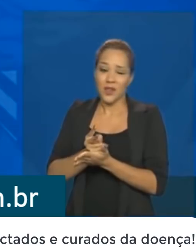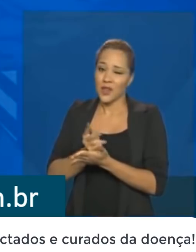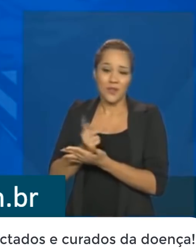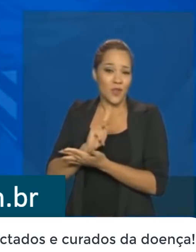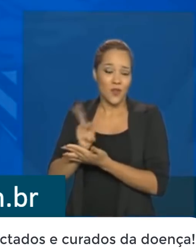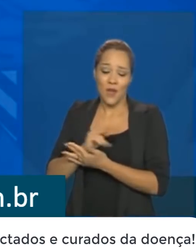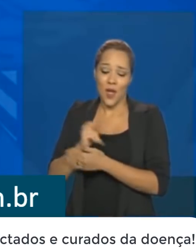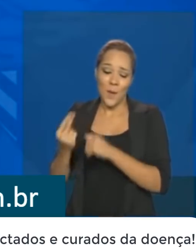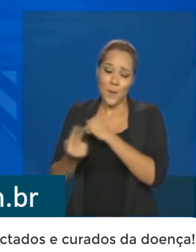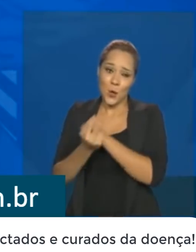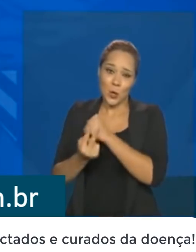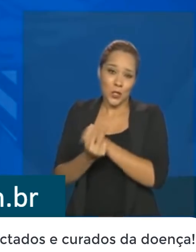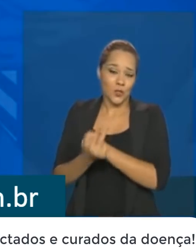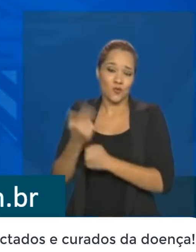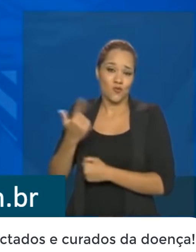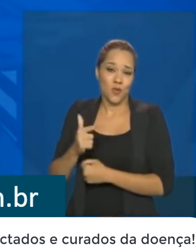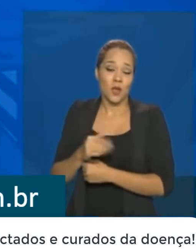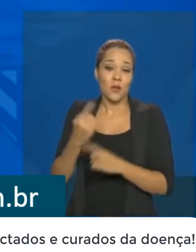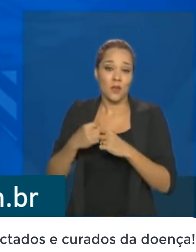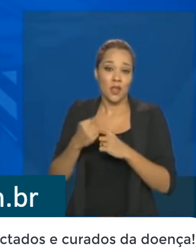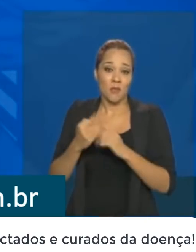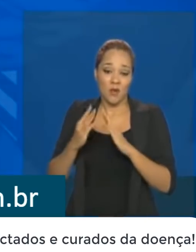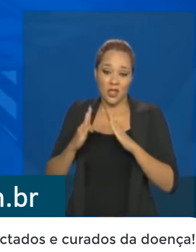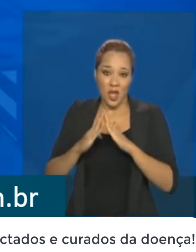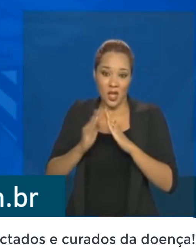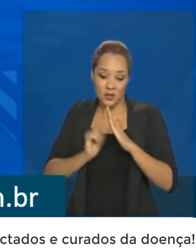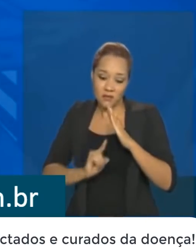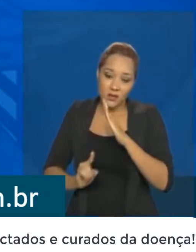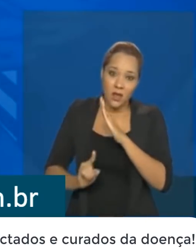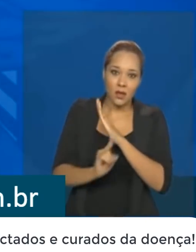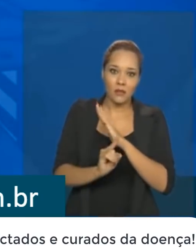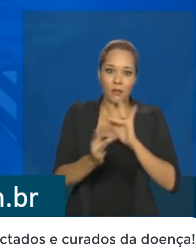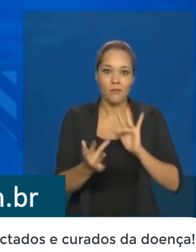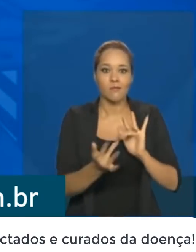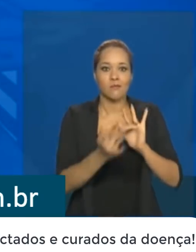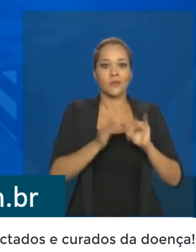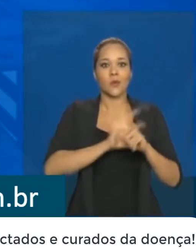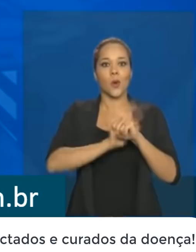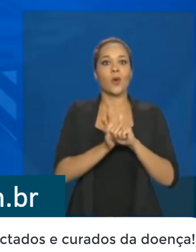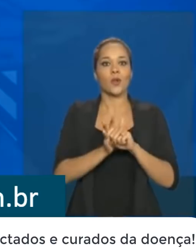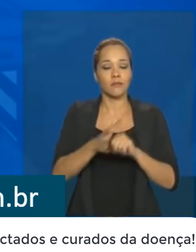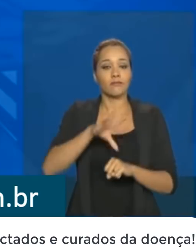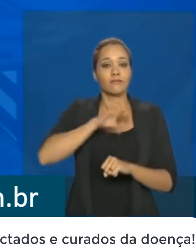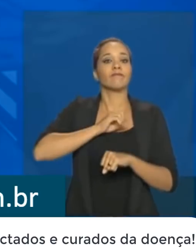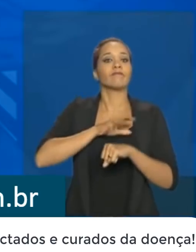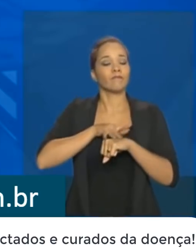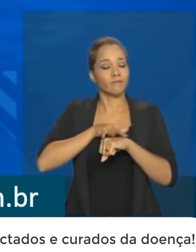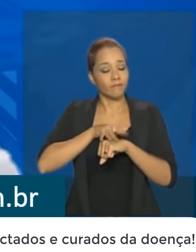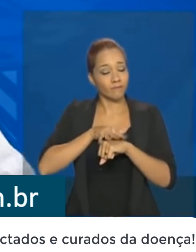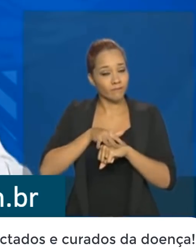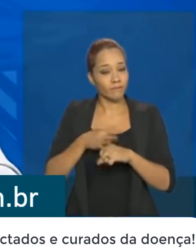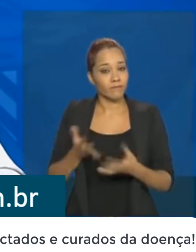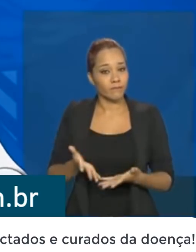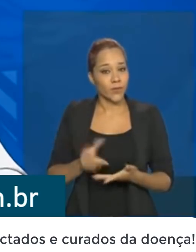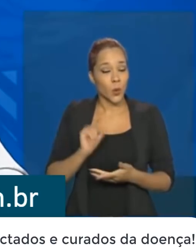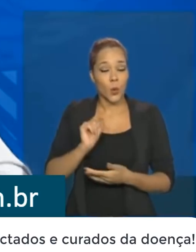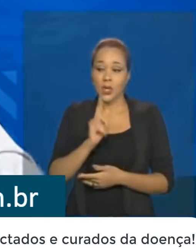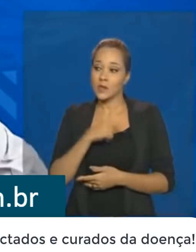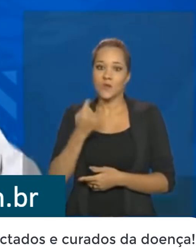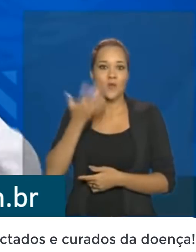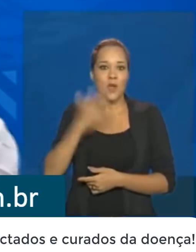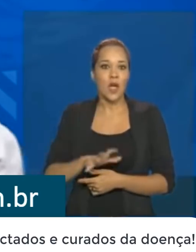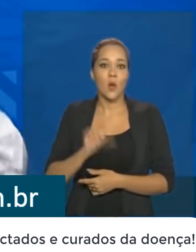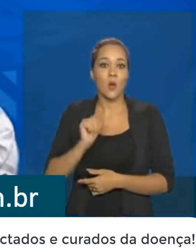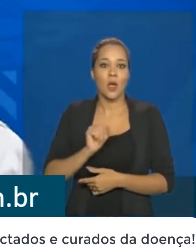vida inteira. Eles, quando saírem das suas casas, eles vão ter contato com o coronavírus. E vão ficar doentes. O que nós não queremos